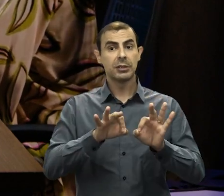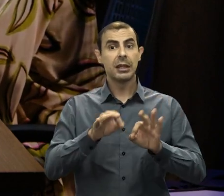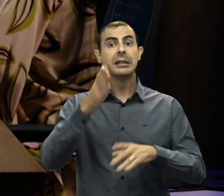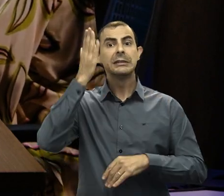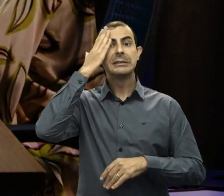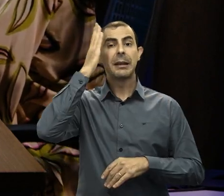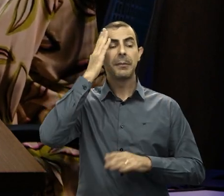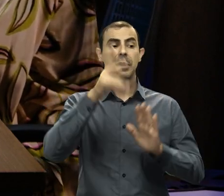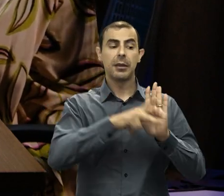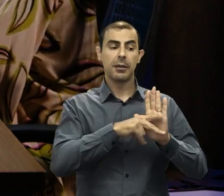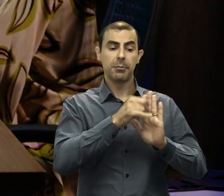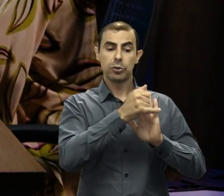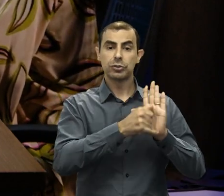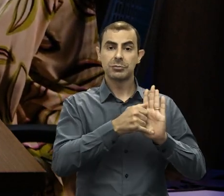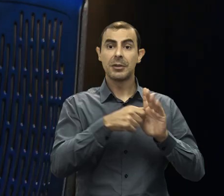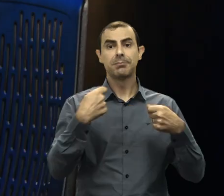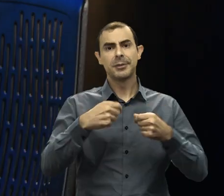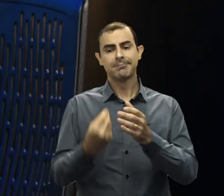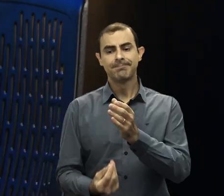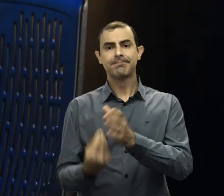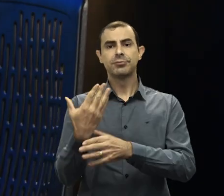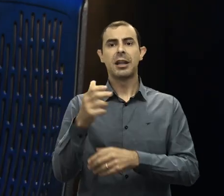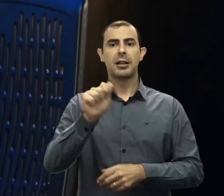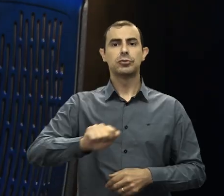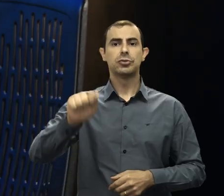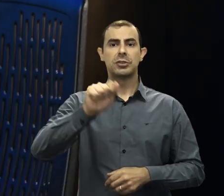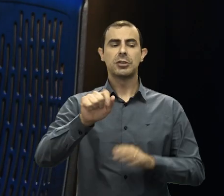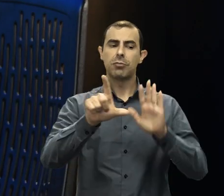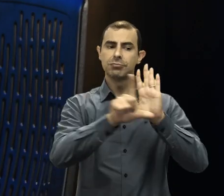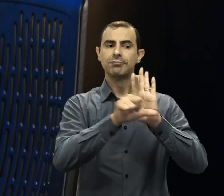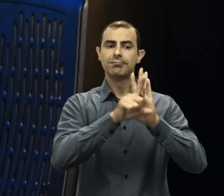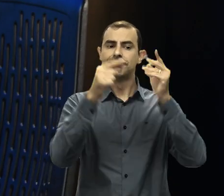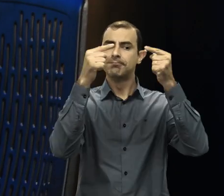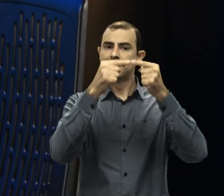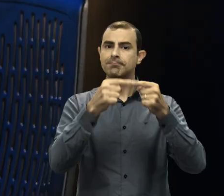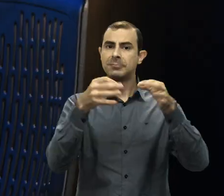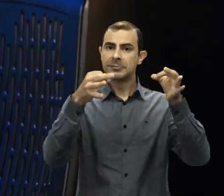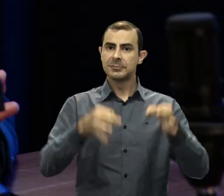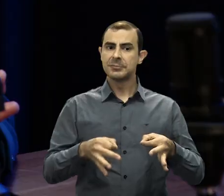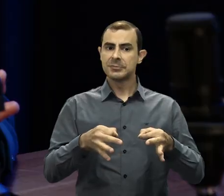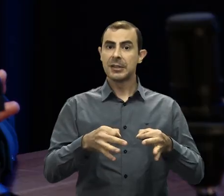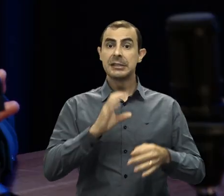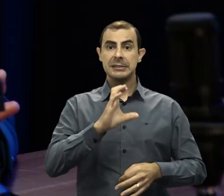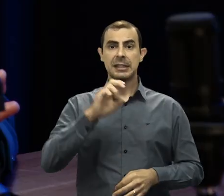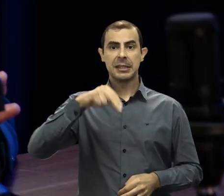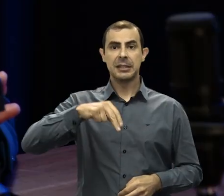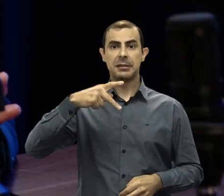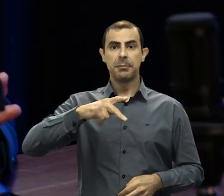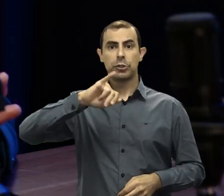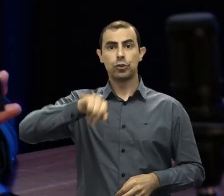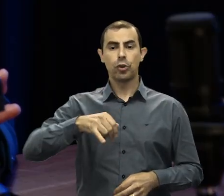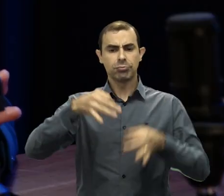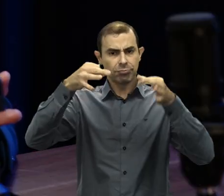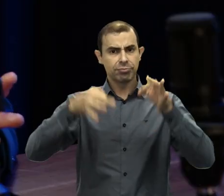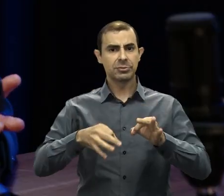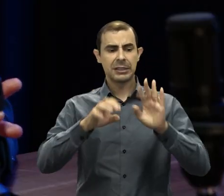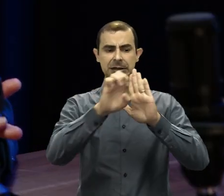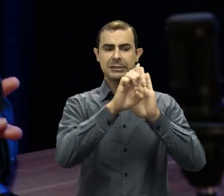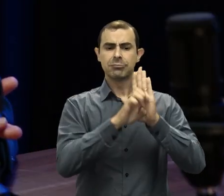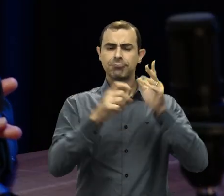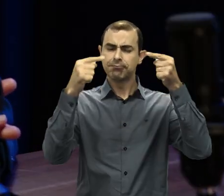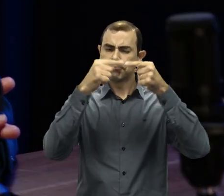fazer um projeto. Primeiro, eu tenho que ter uma associação com a legislação vigente, né? Uma legislação, um CNPJ atual, um estatuto